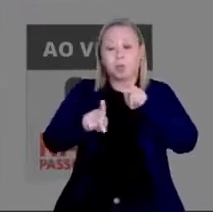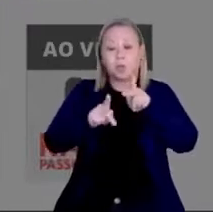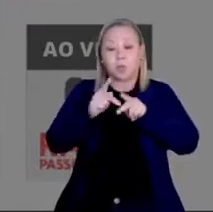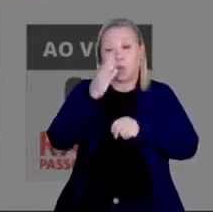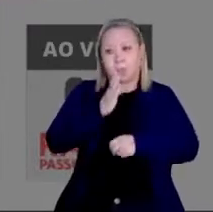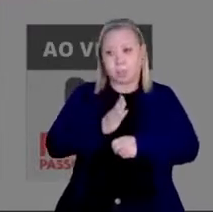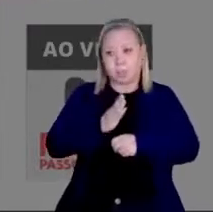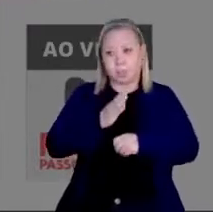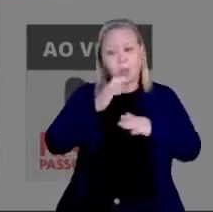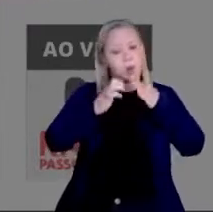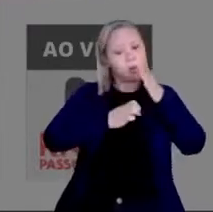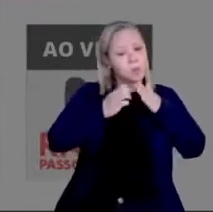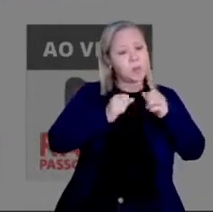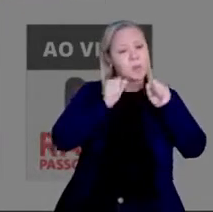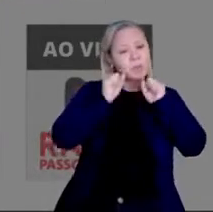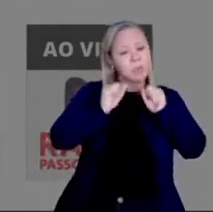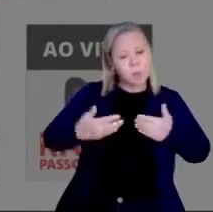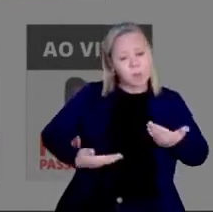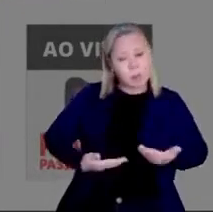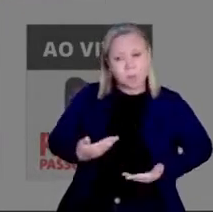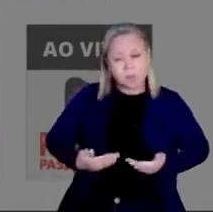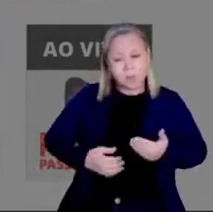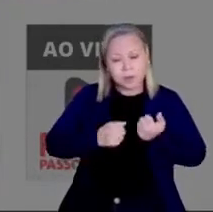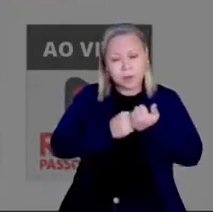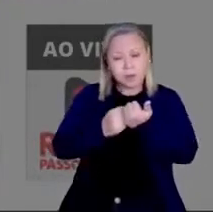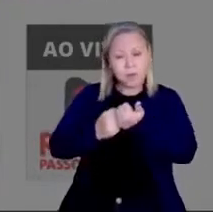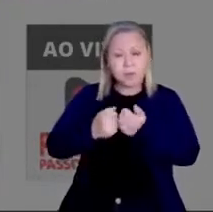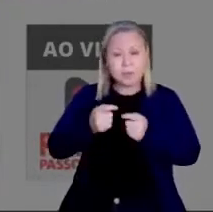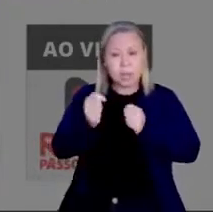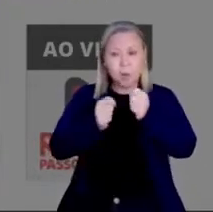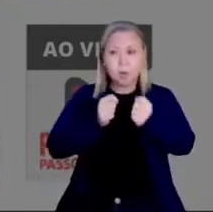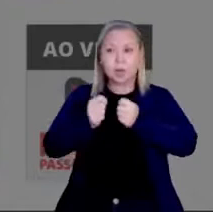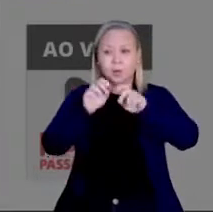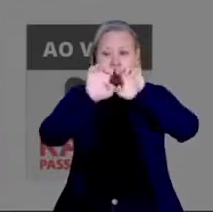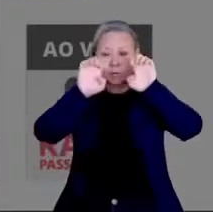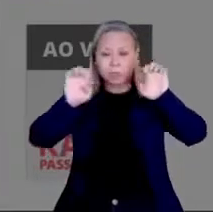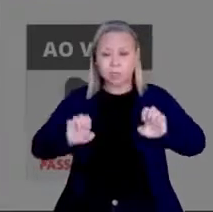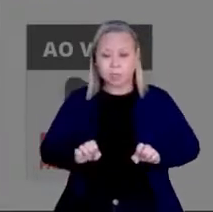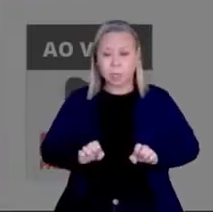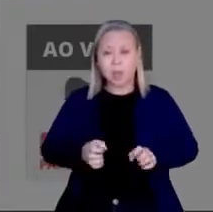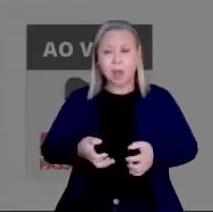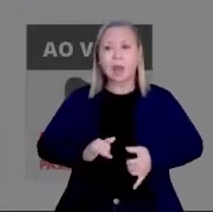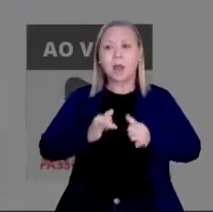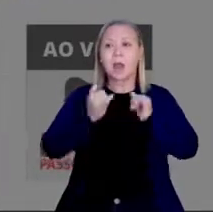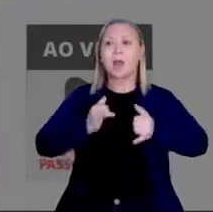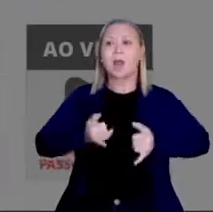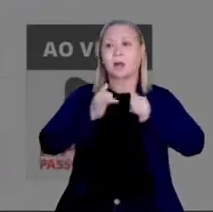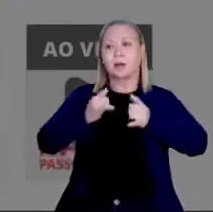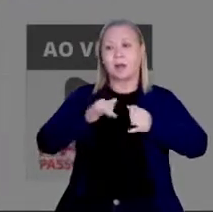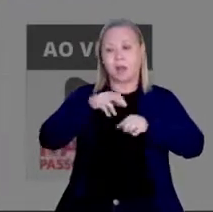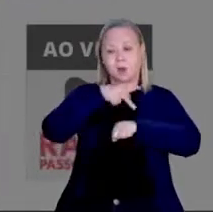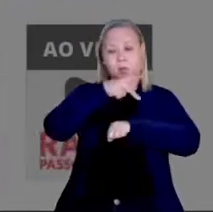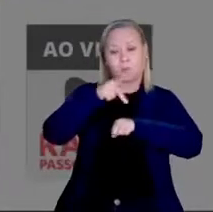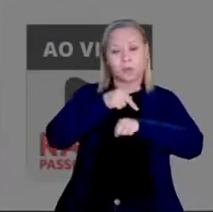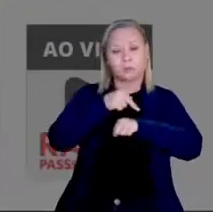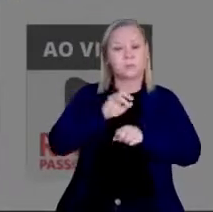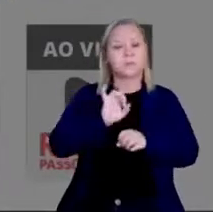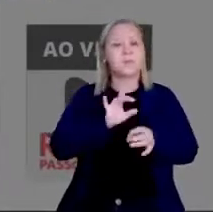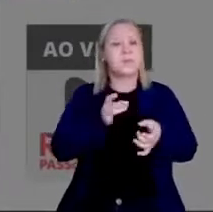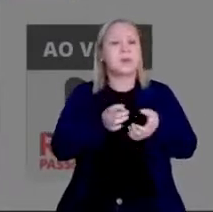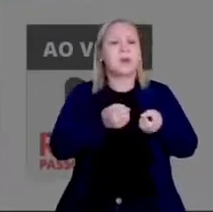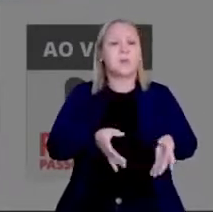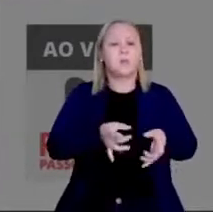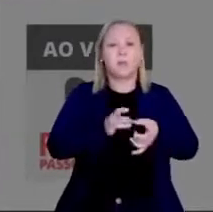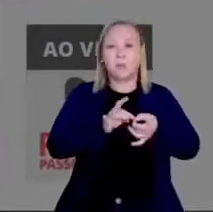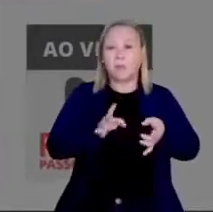o governo me parece que não sabe administrar. O governo só sabe destruir e vender as coisas públicas. Portanto, é